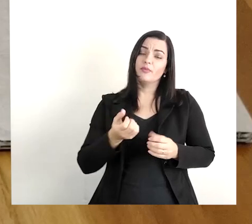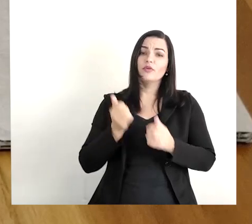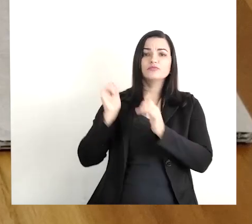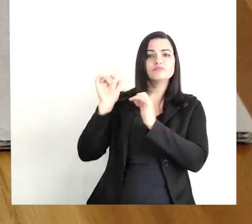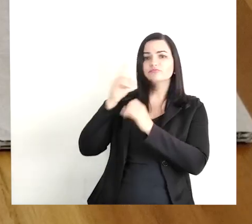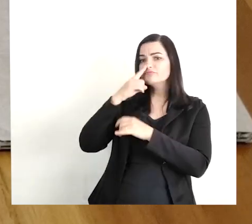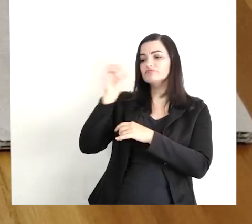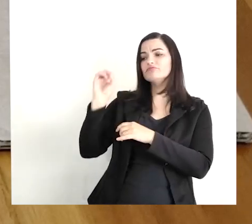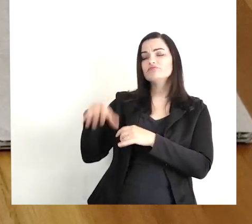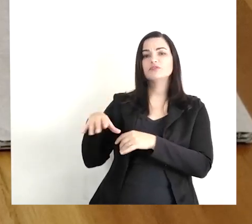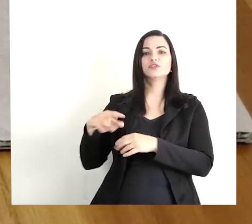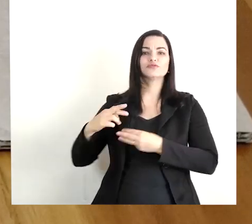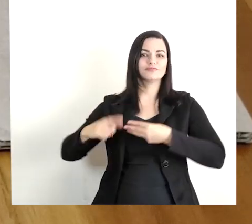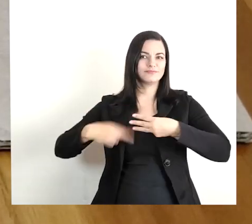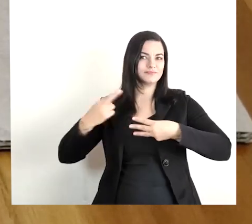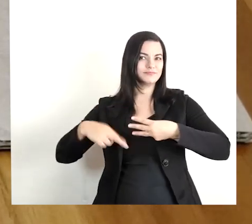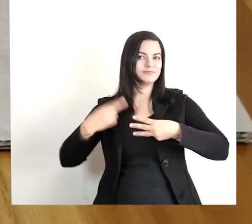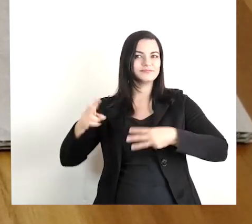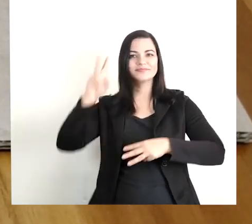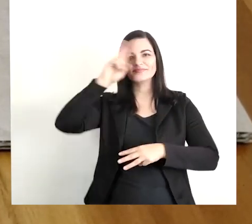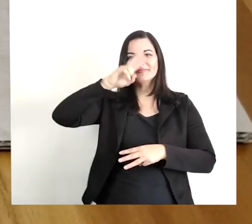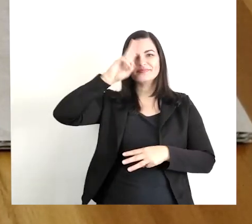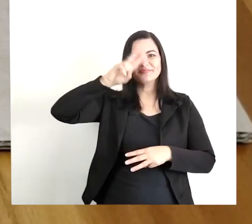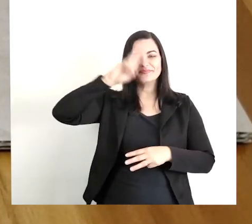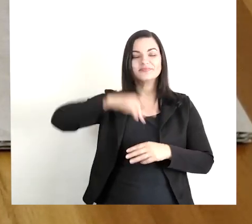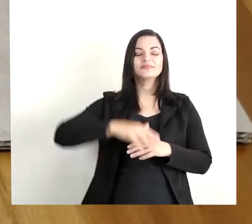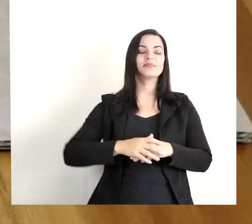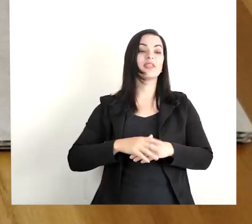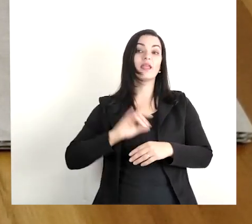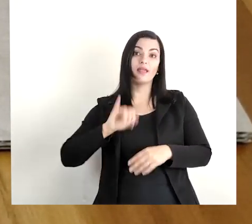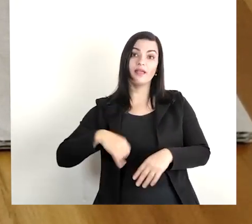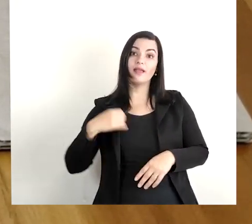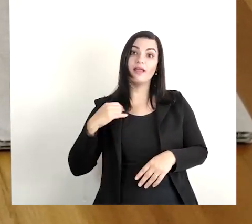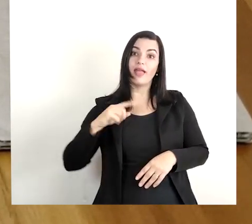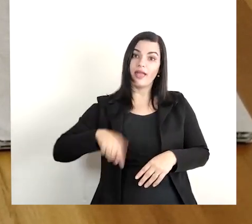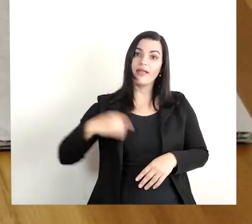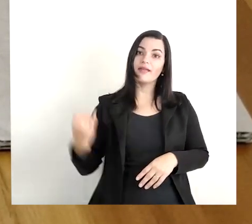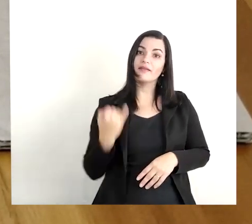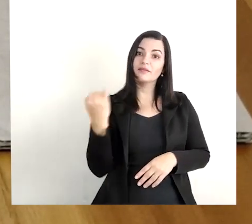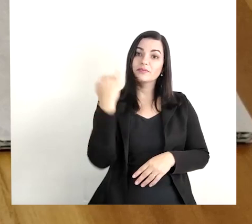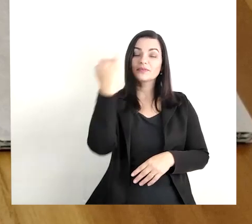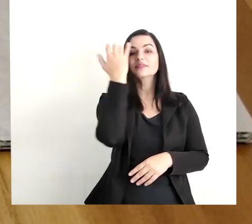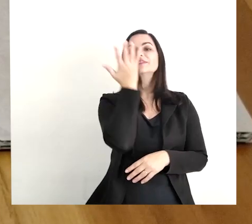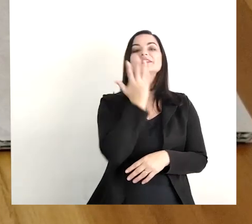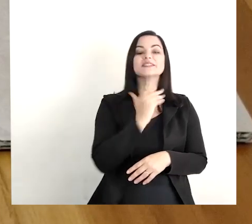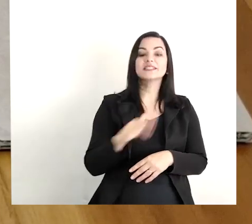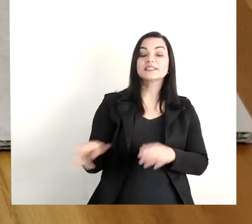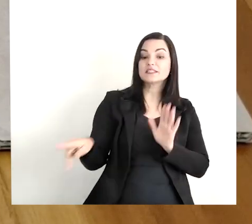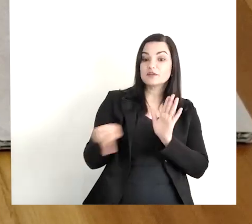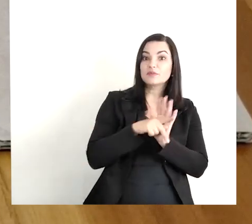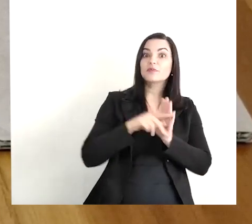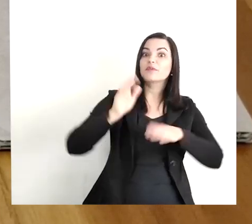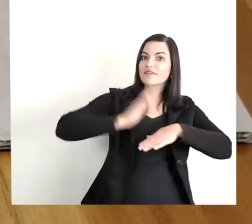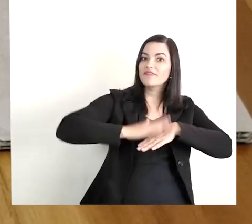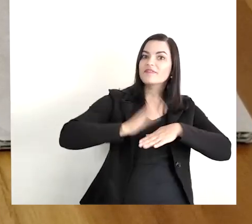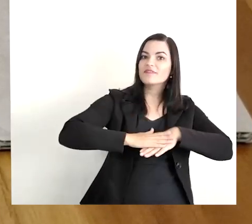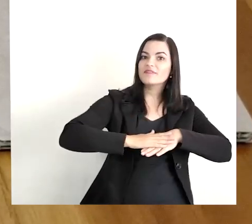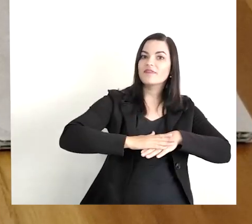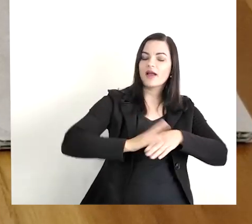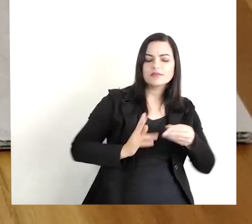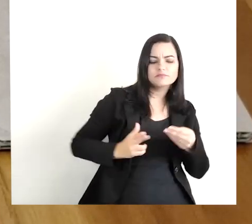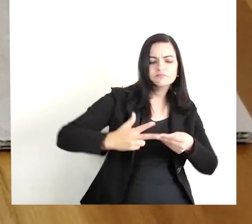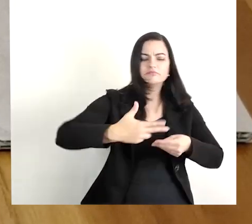estiver bem gasto e tudo mais. É muito significativo para as crianças quando elas constroem os próprios brinquedos e os